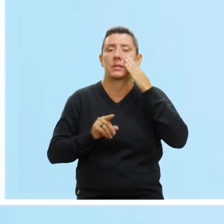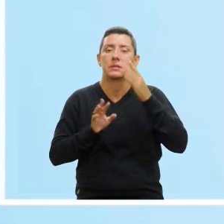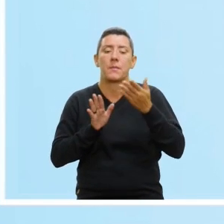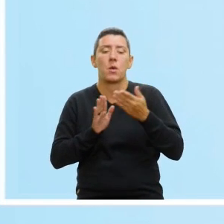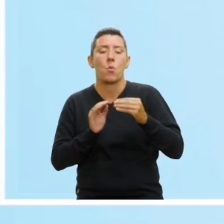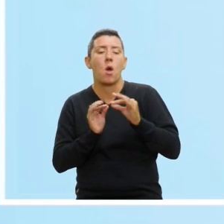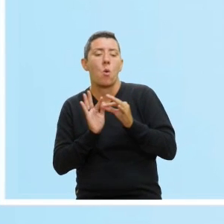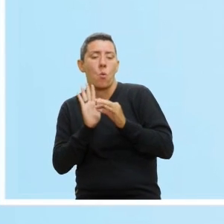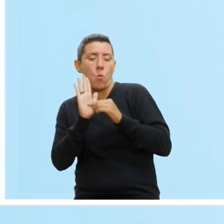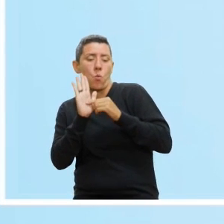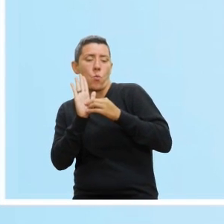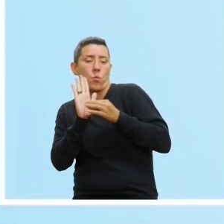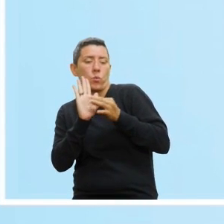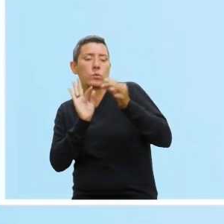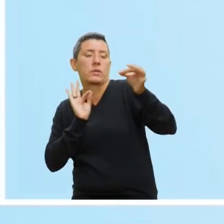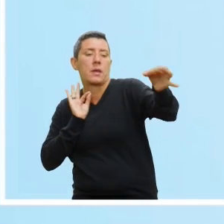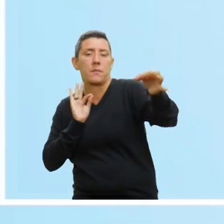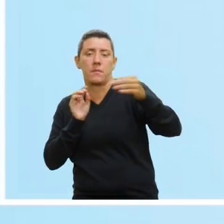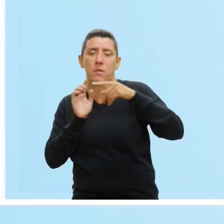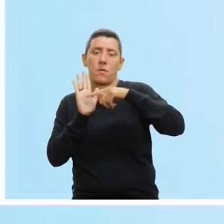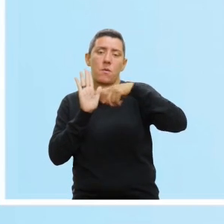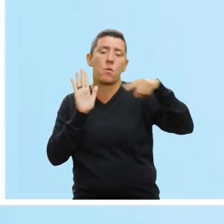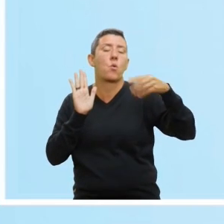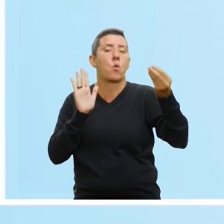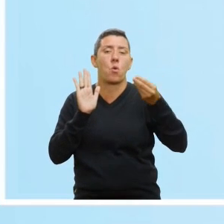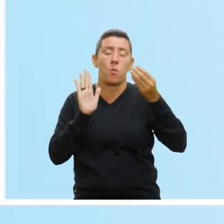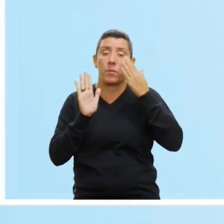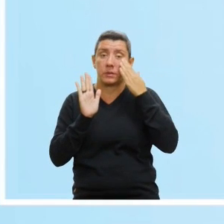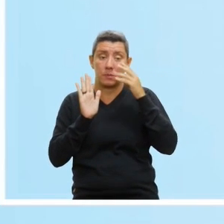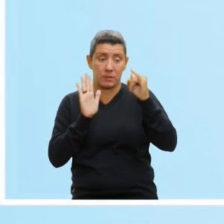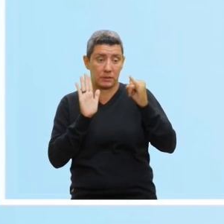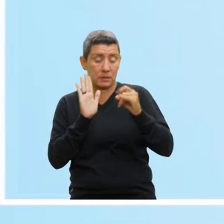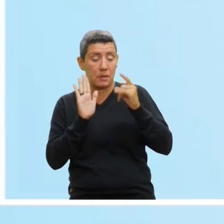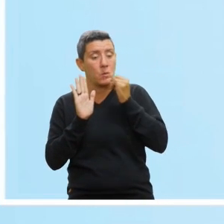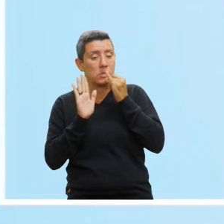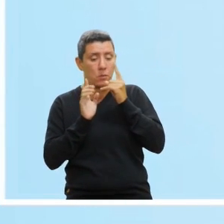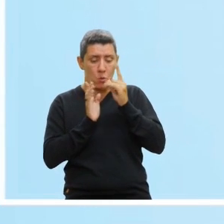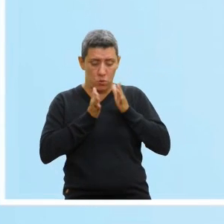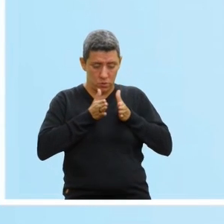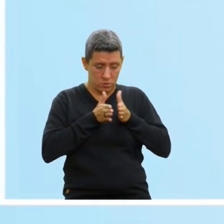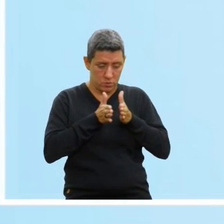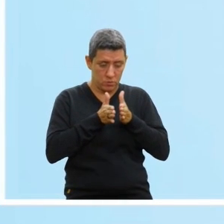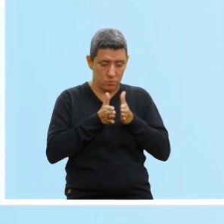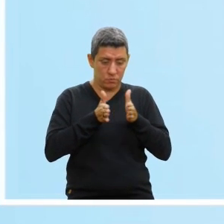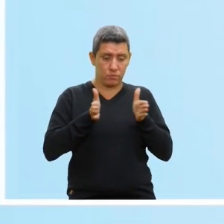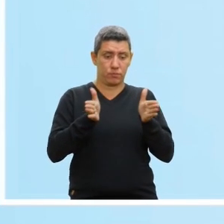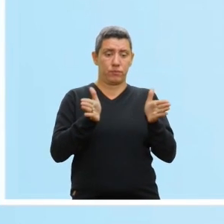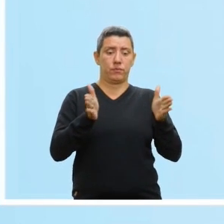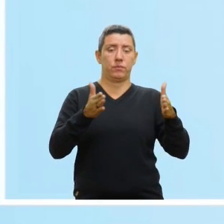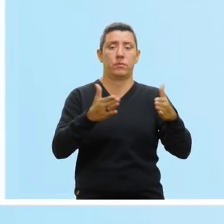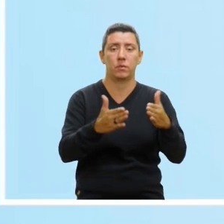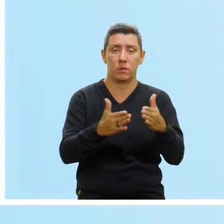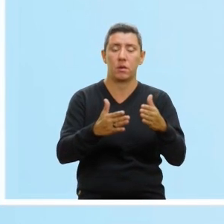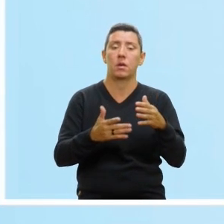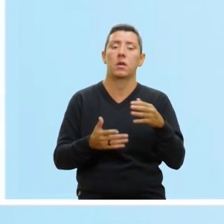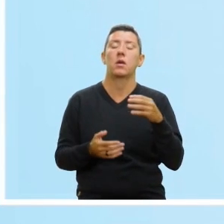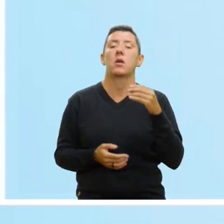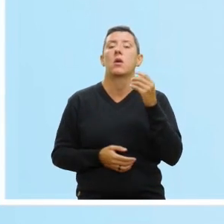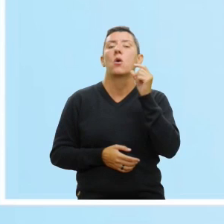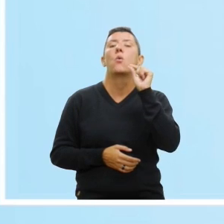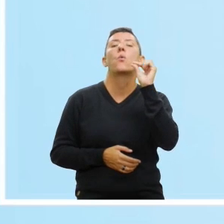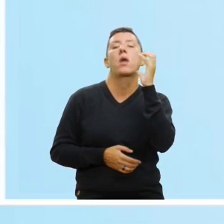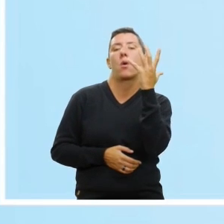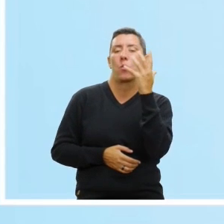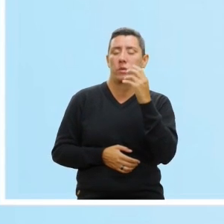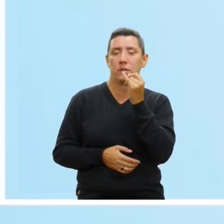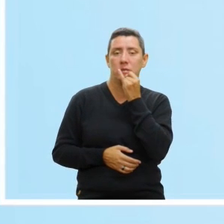onda, tá? Mas o resultado é um alargamento nesse pulso, e na recepção, o que acontece? O receptor ele pode não entender